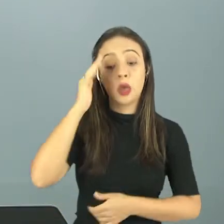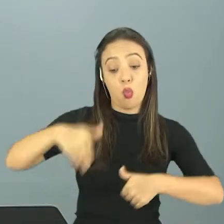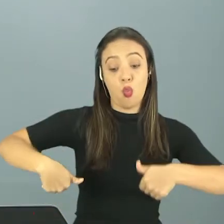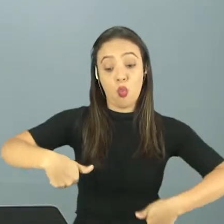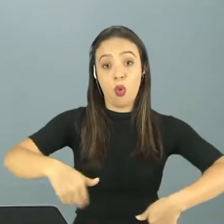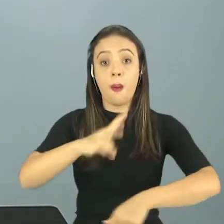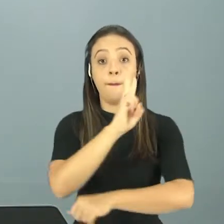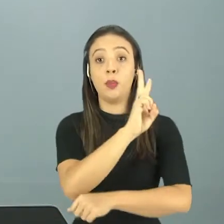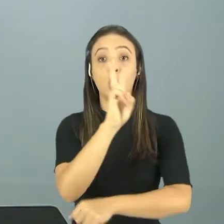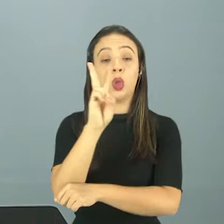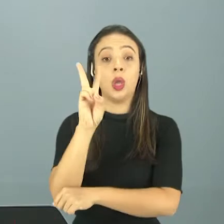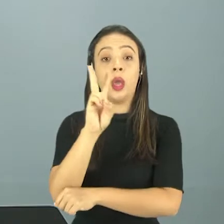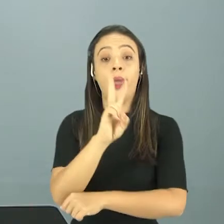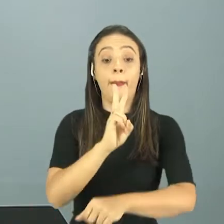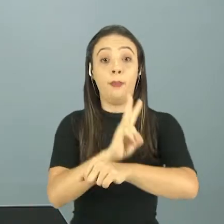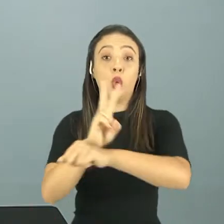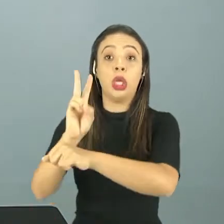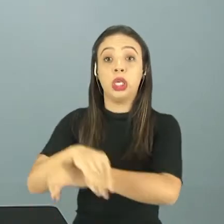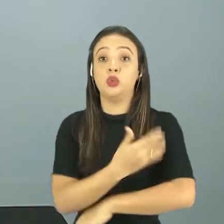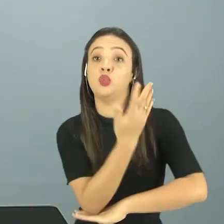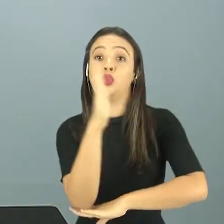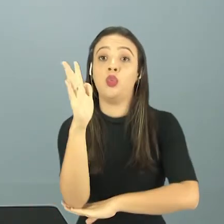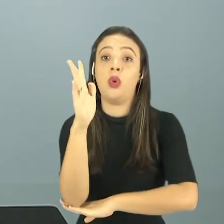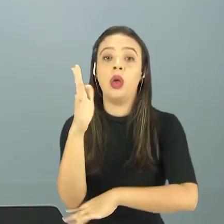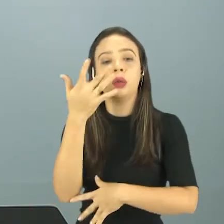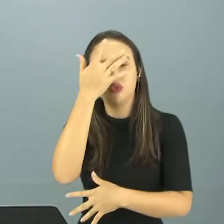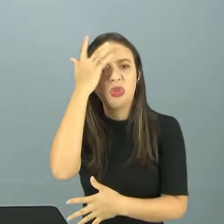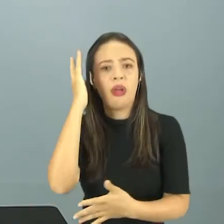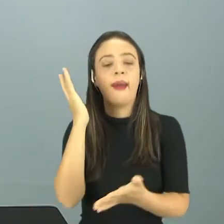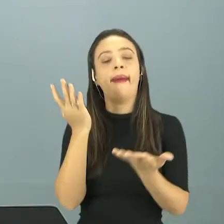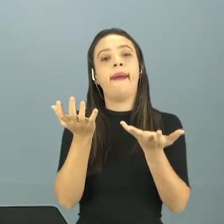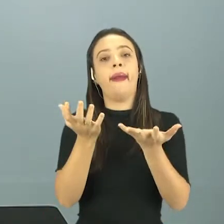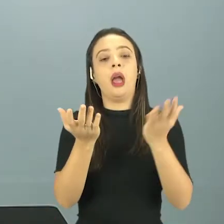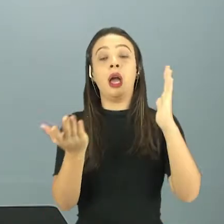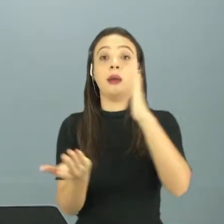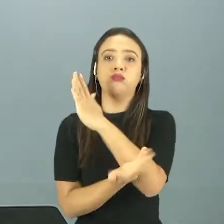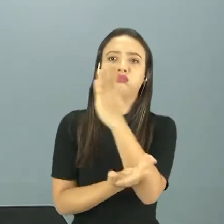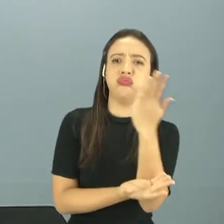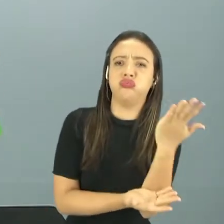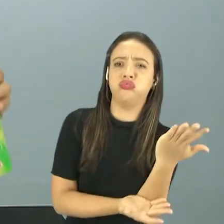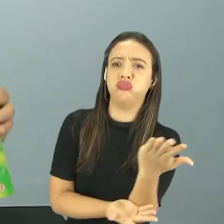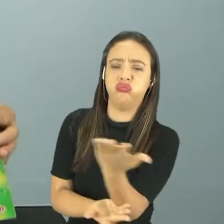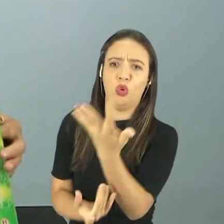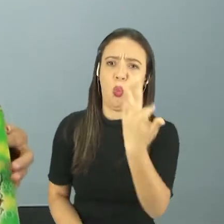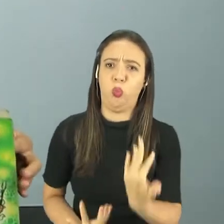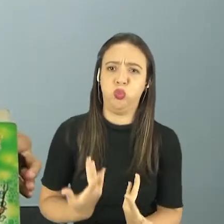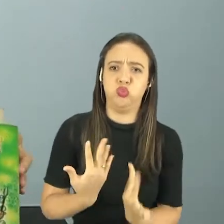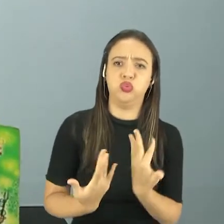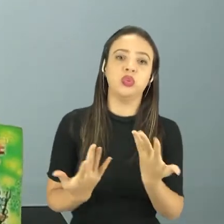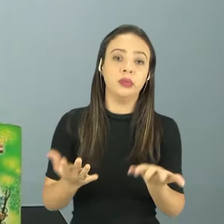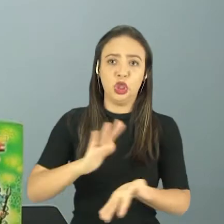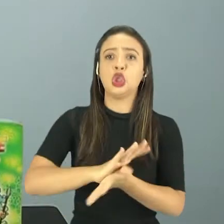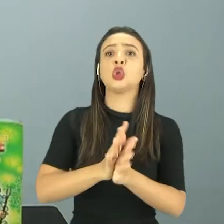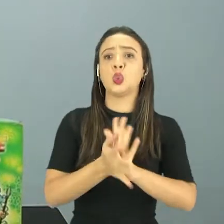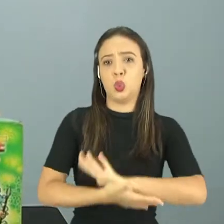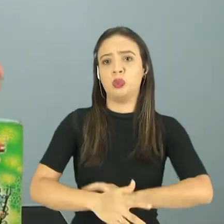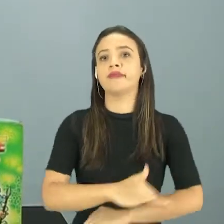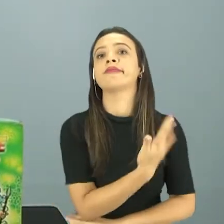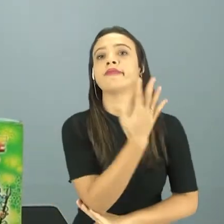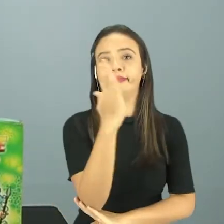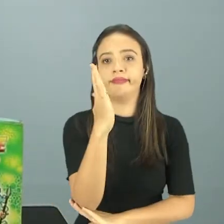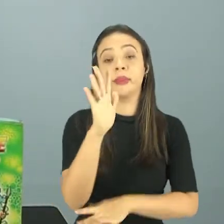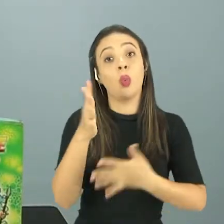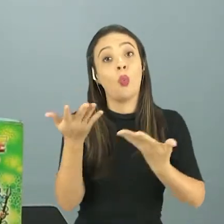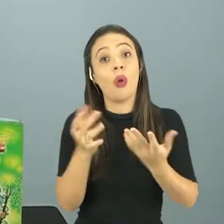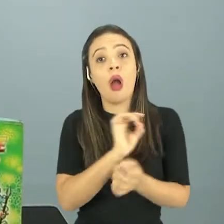floresta contra os caçadores, contra as pessoas que querem destruir as árvores e tudo mais, tá? Então, cada lenda